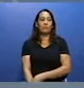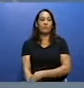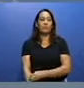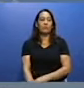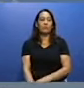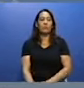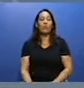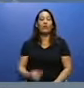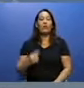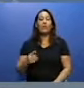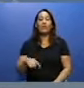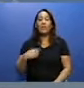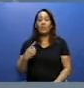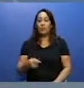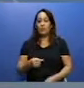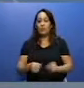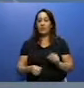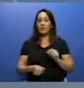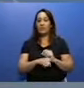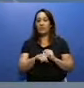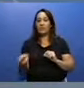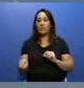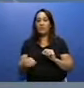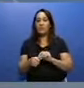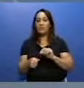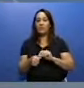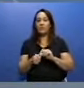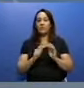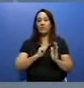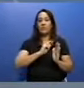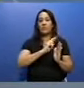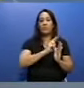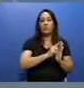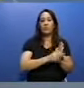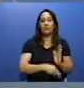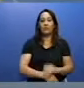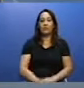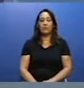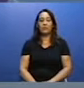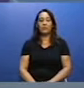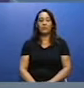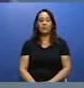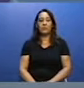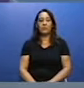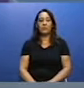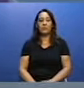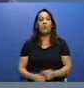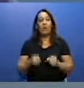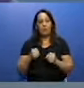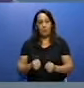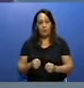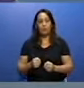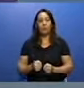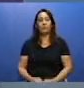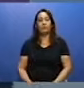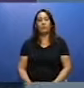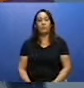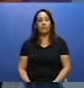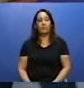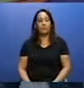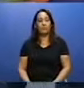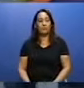E depois, se você quiser fazer o desenho também, para deixar a sua apostila bem caprichada, você pode,